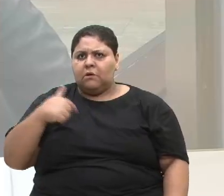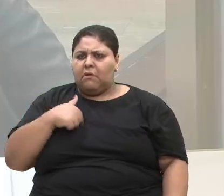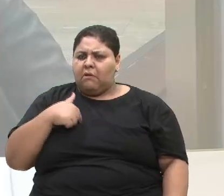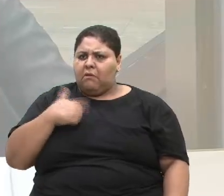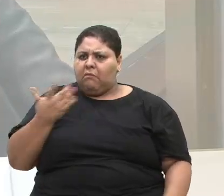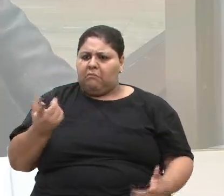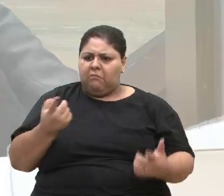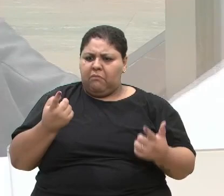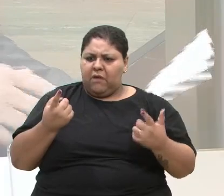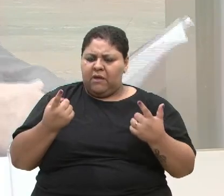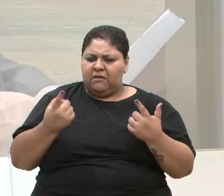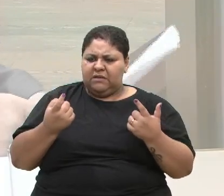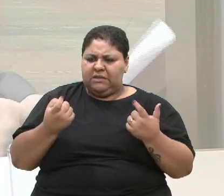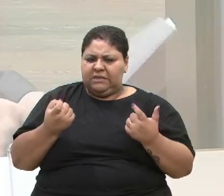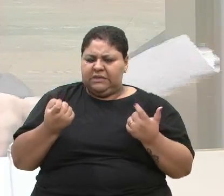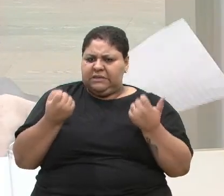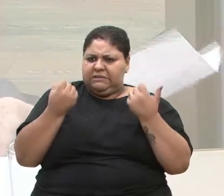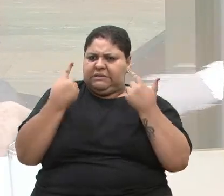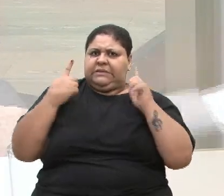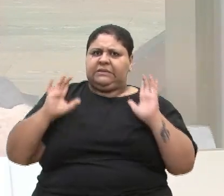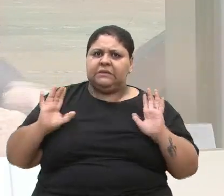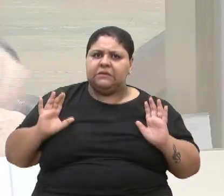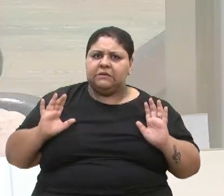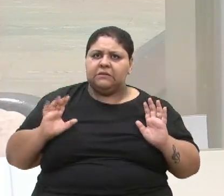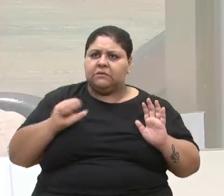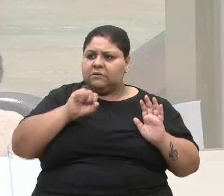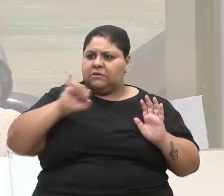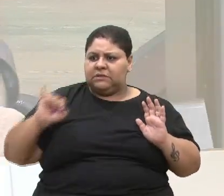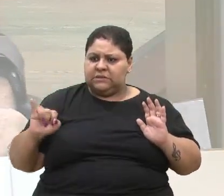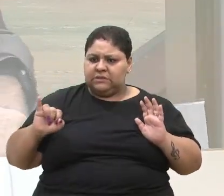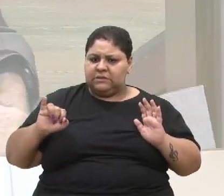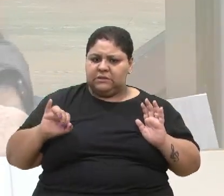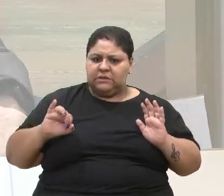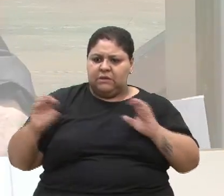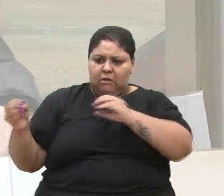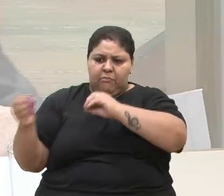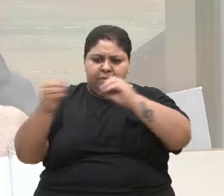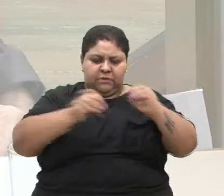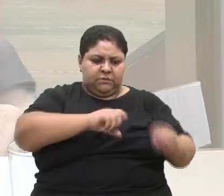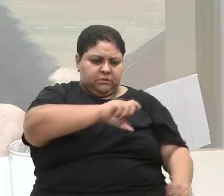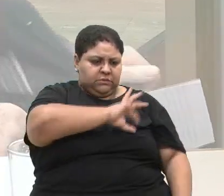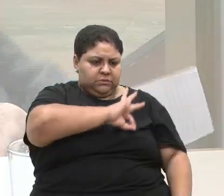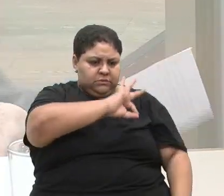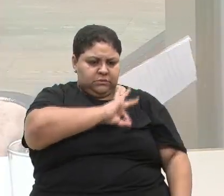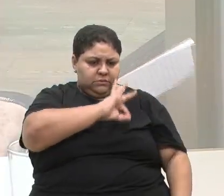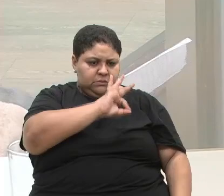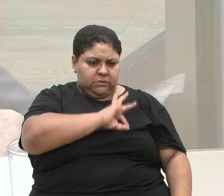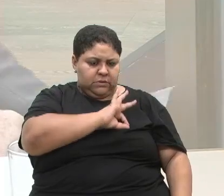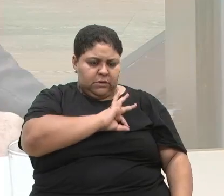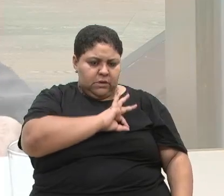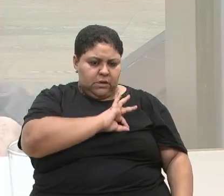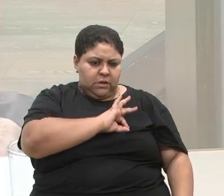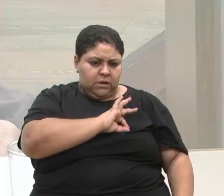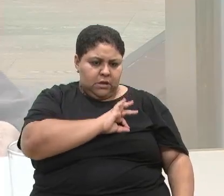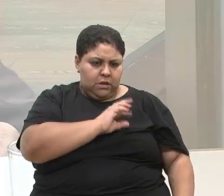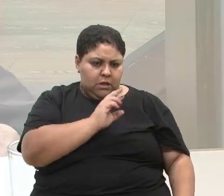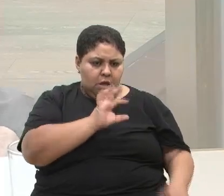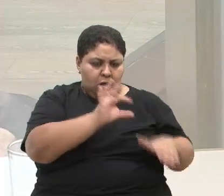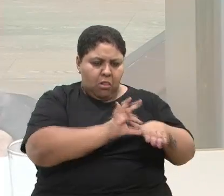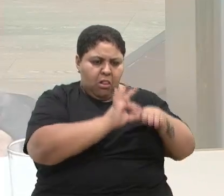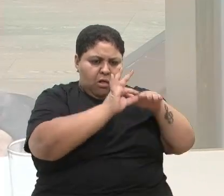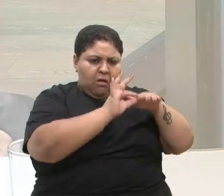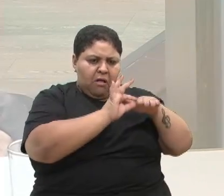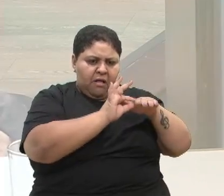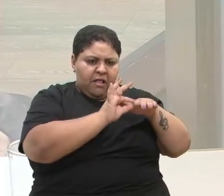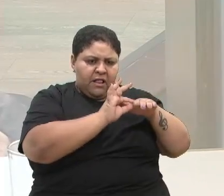certa estranheza, né? Porque se a pessoa for na delegacia e o delegado ou a pessoa que estiver atendendo se negar a